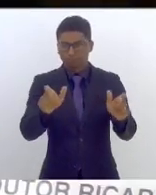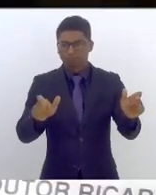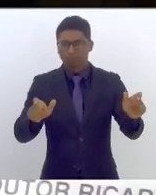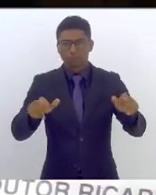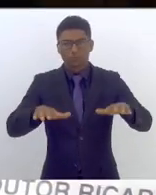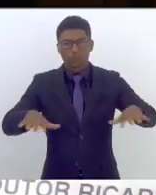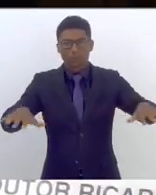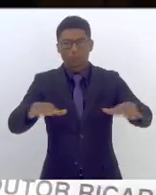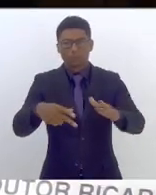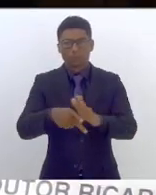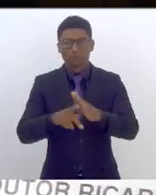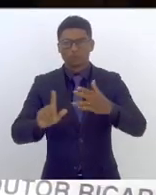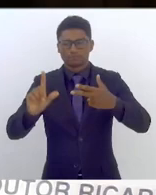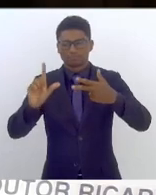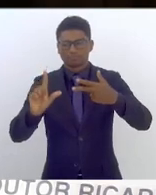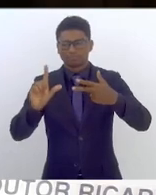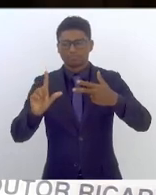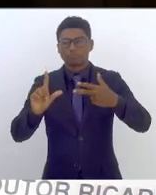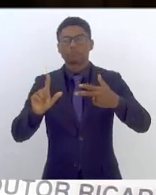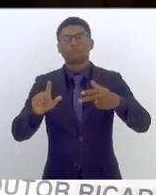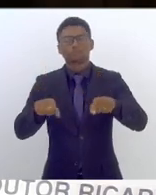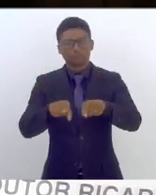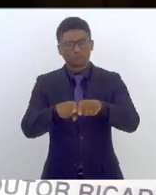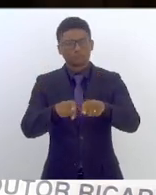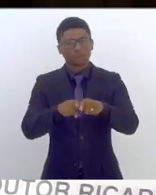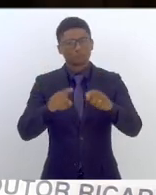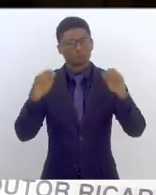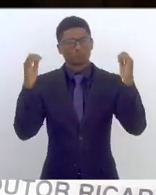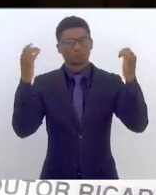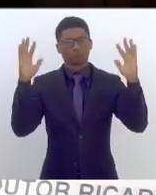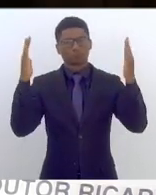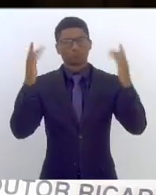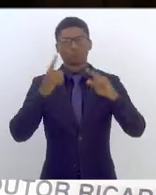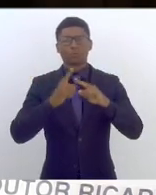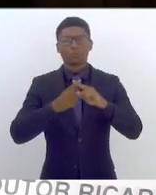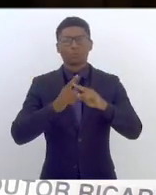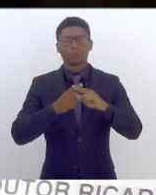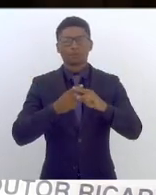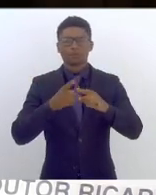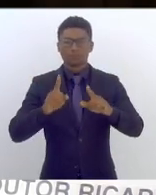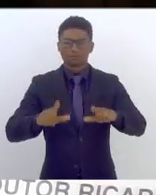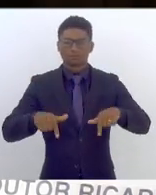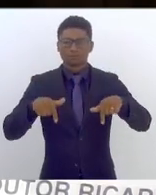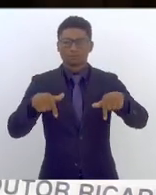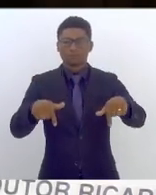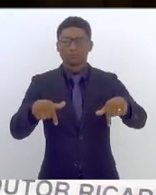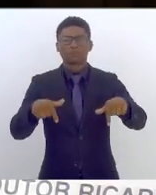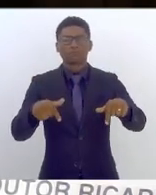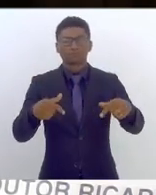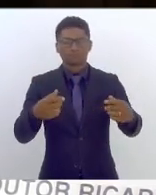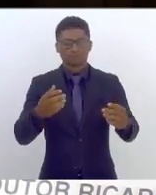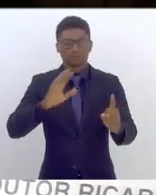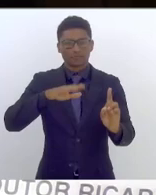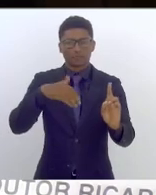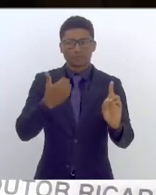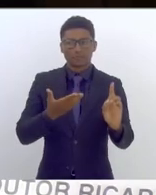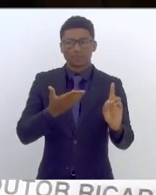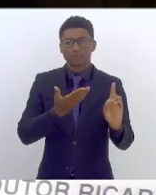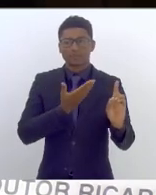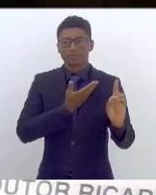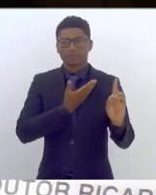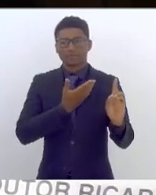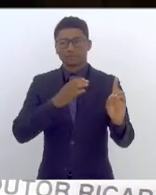Saúdo e felicito por essa feliz iniciativa de conceder a honraria nosso colega Cláudio